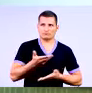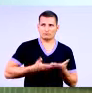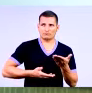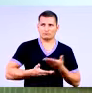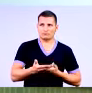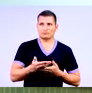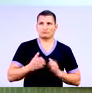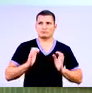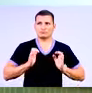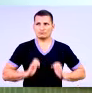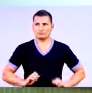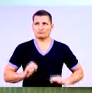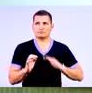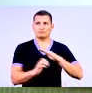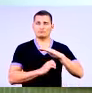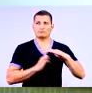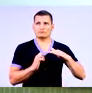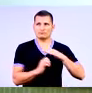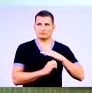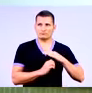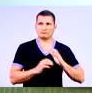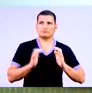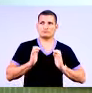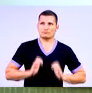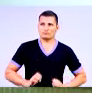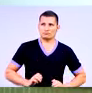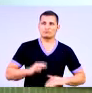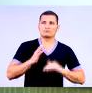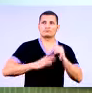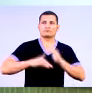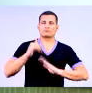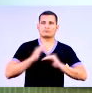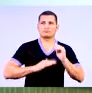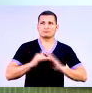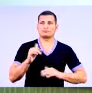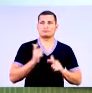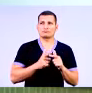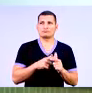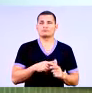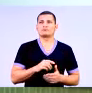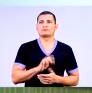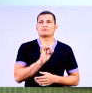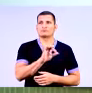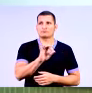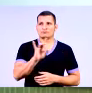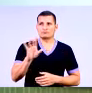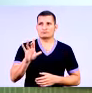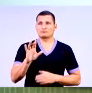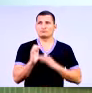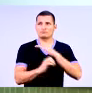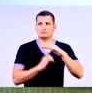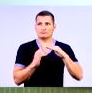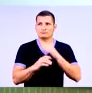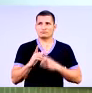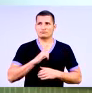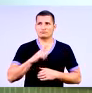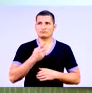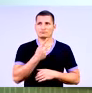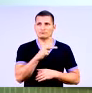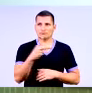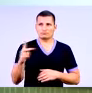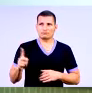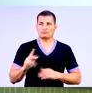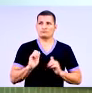ética empresarial e a ética profissional, porque cada empresa tem os seus valores, né? Então,